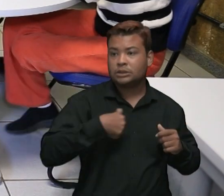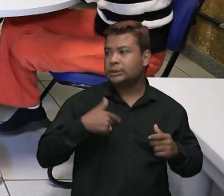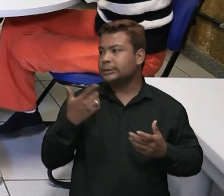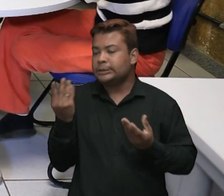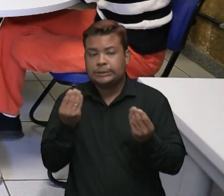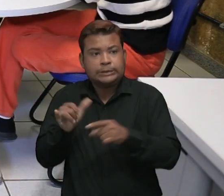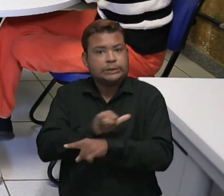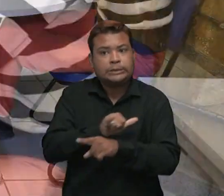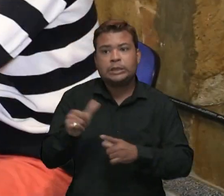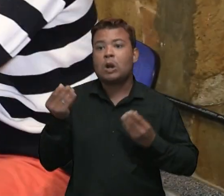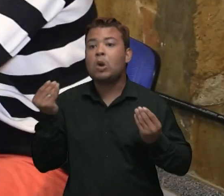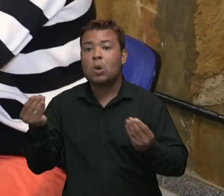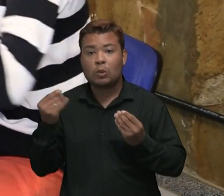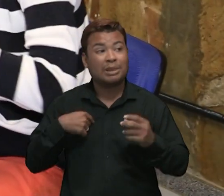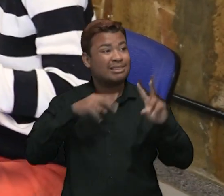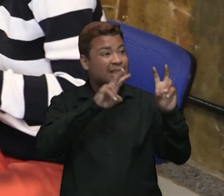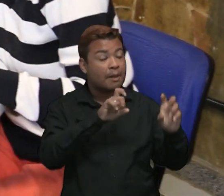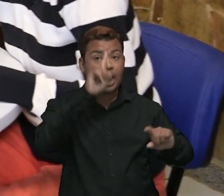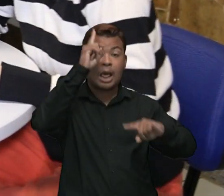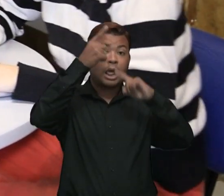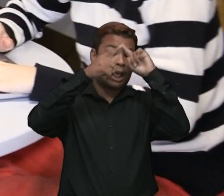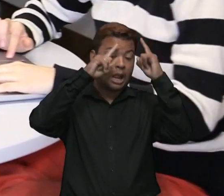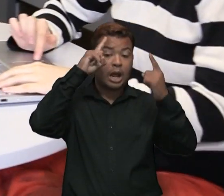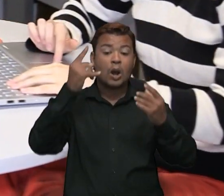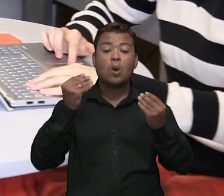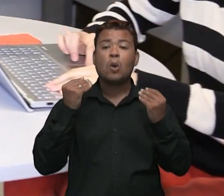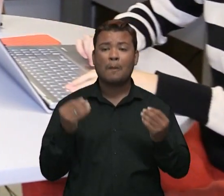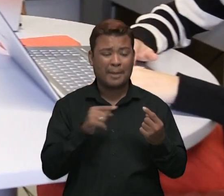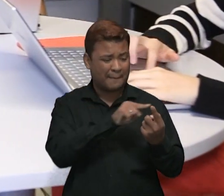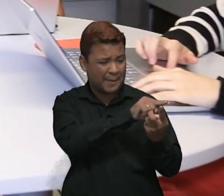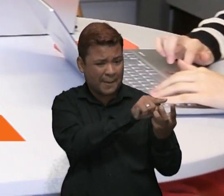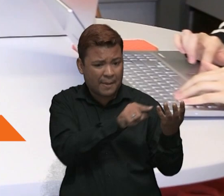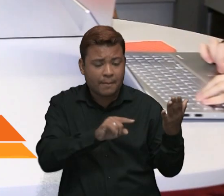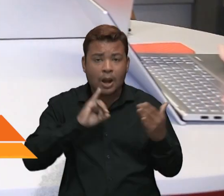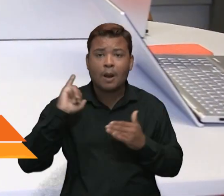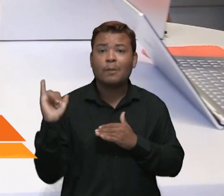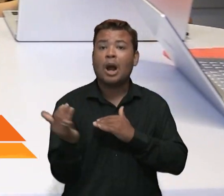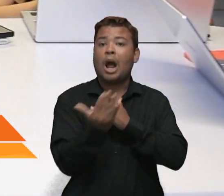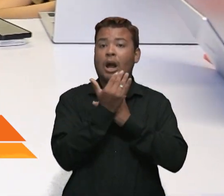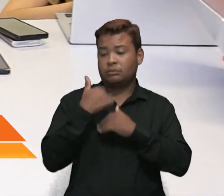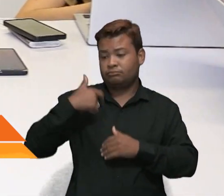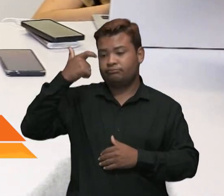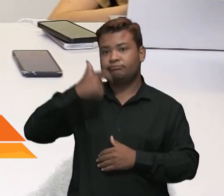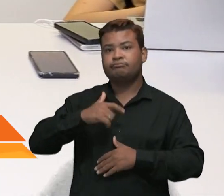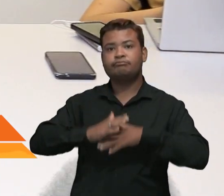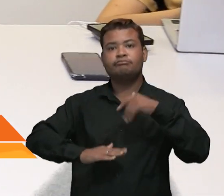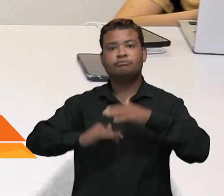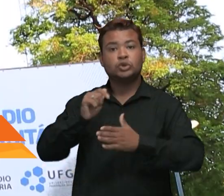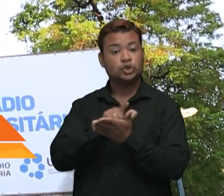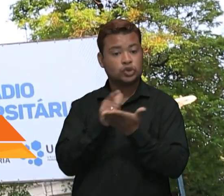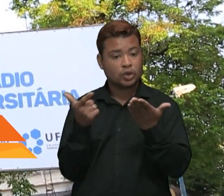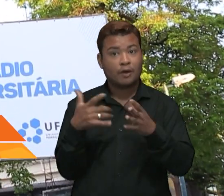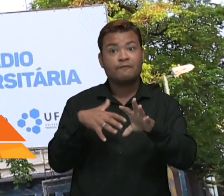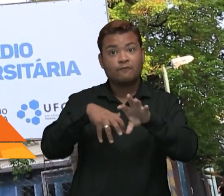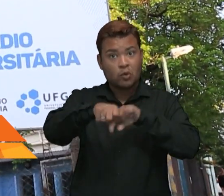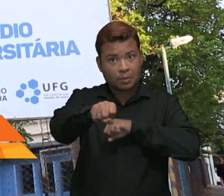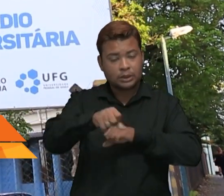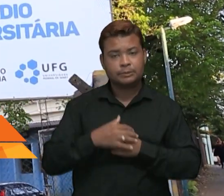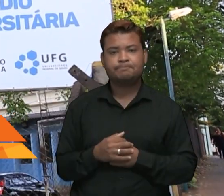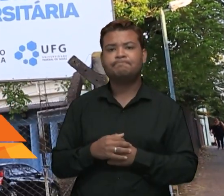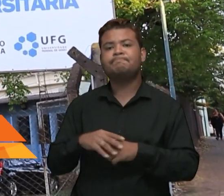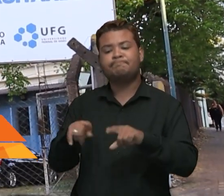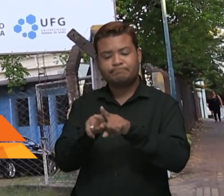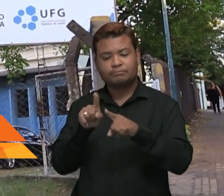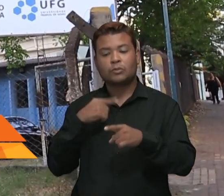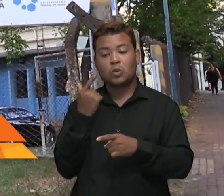pensar em temas. Então, eu acho que tudo isso é fundamental para a formação do jornalista, para a formação do profissional, e a gente tem um contato